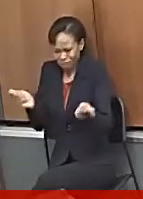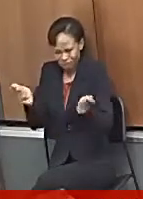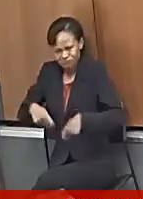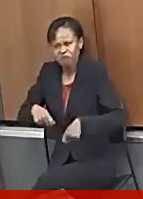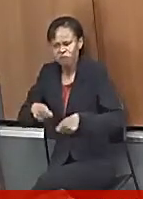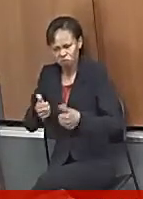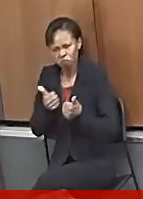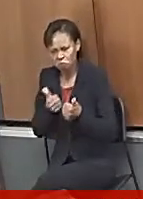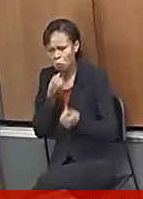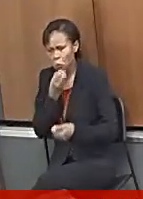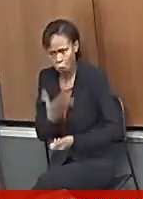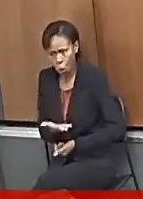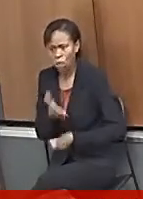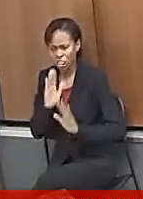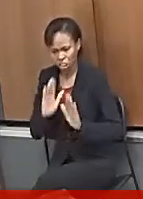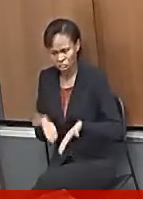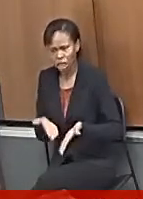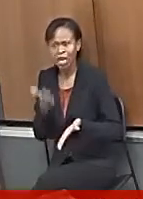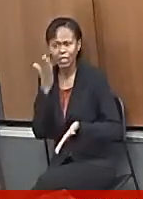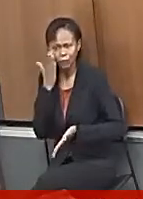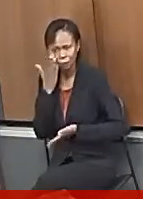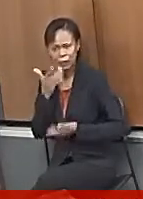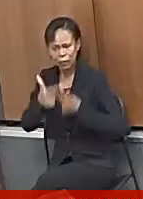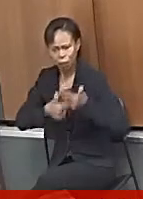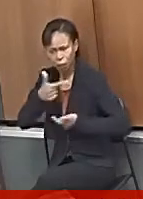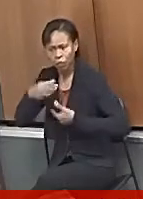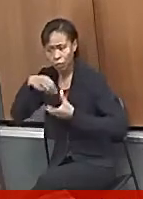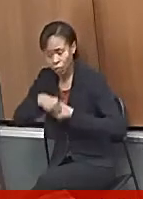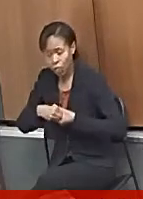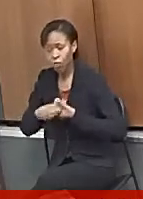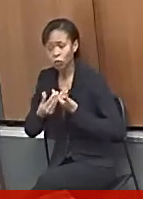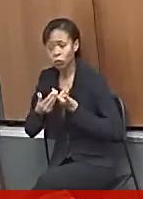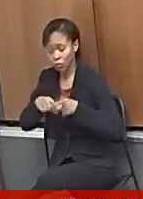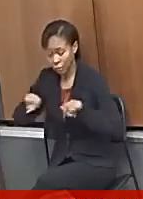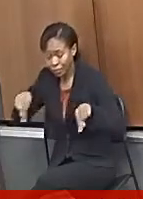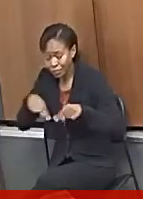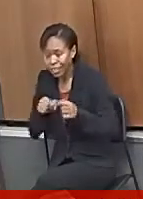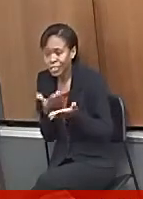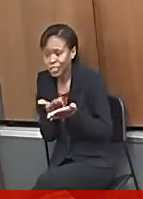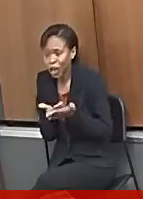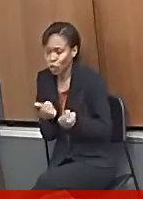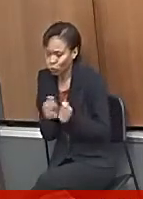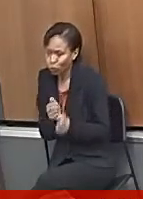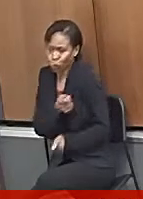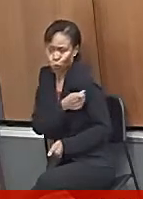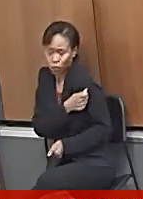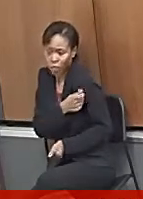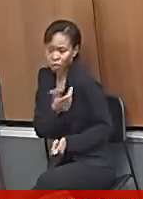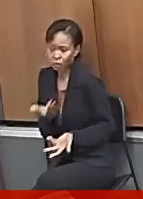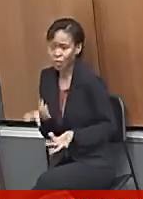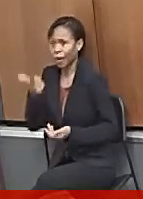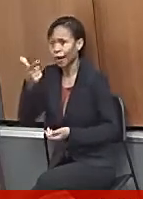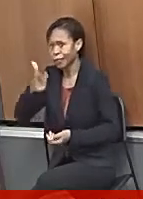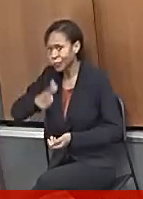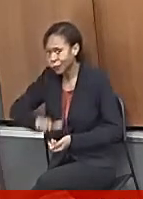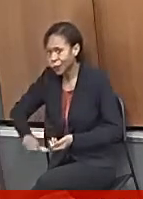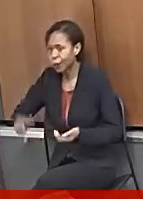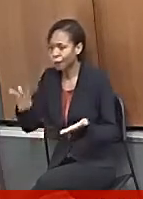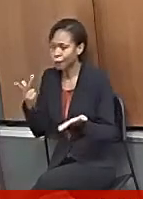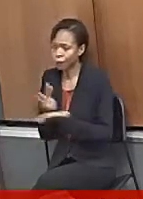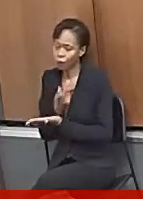sabiam realmente lidar dentro da sala de aula com os alunos e ouvir de novo toda é essa